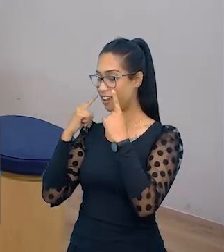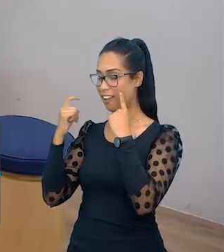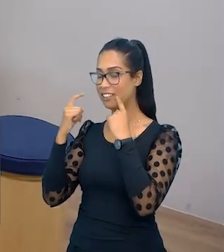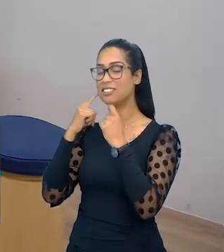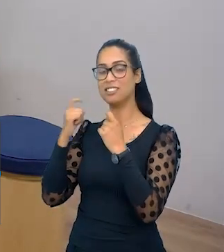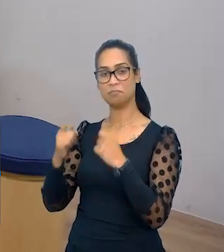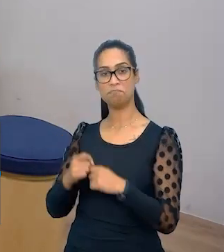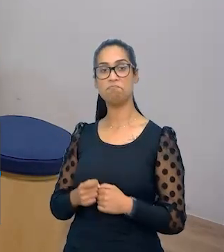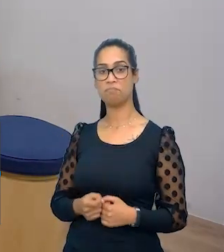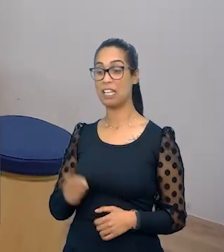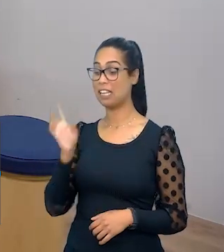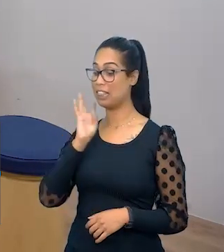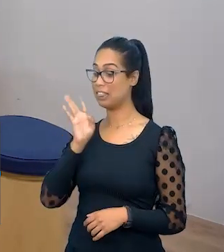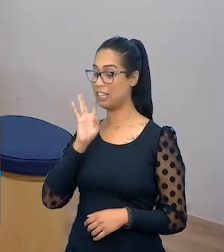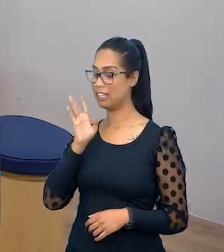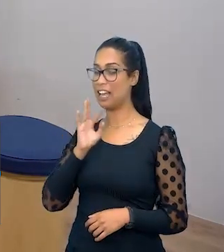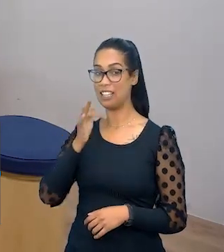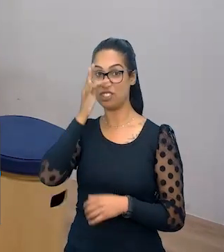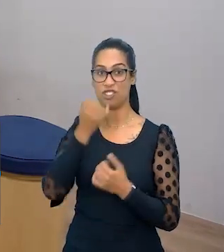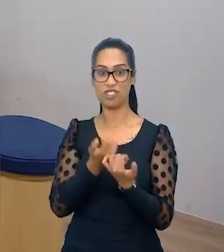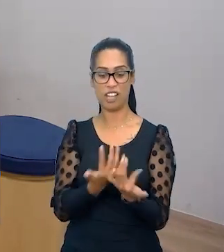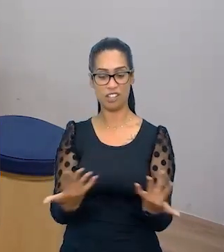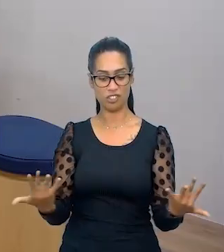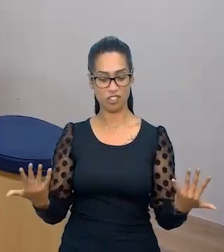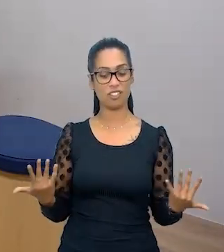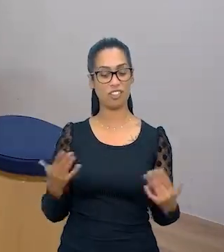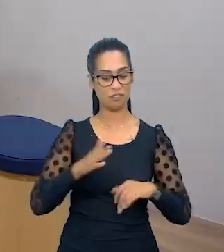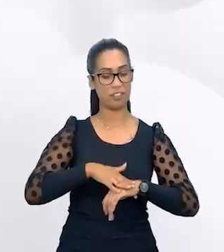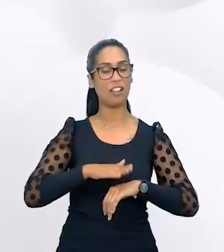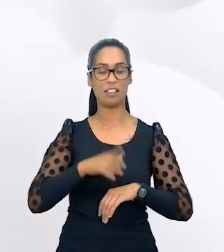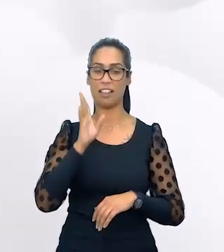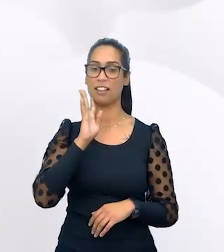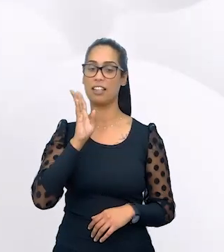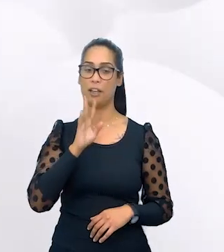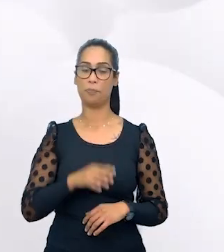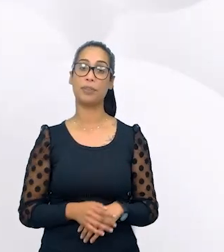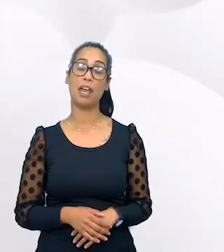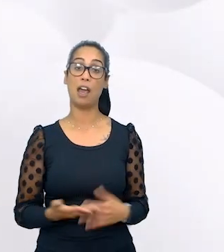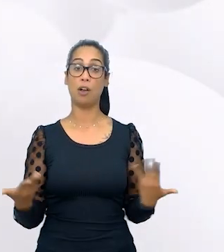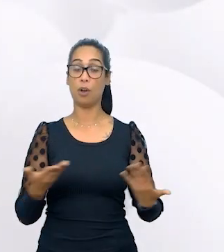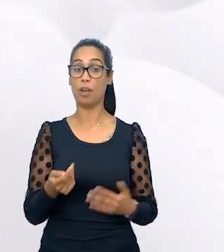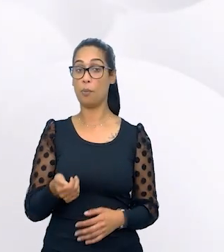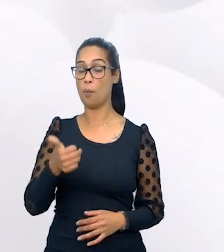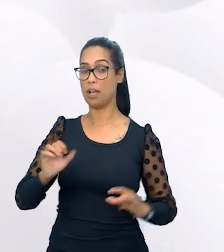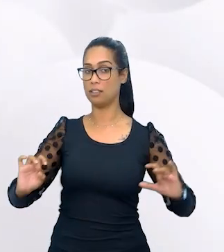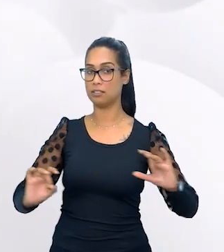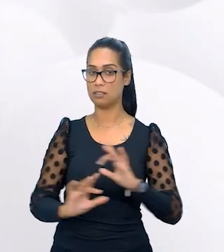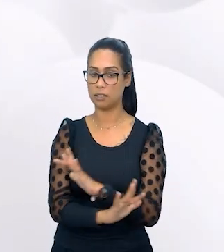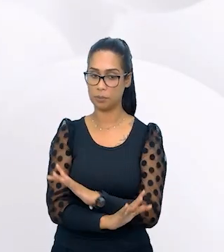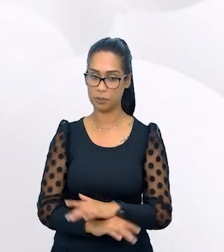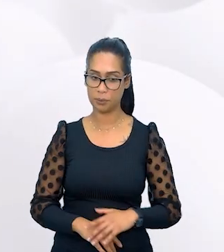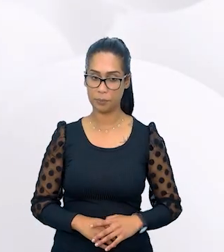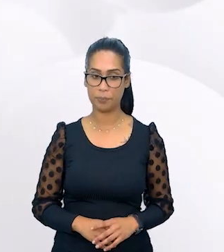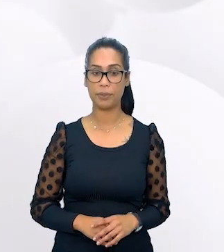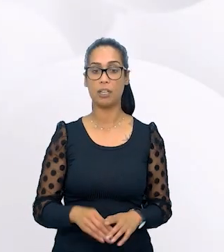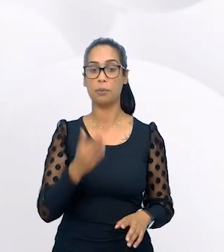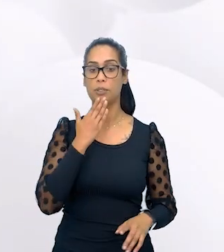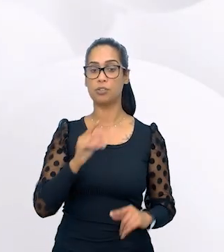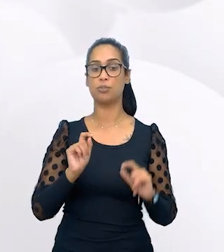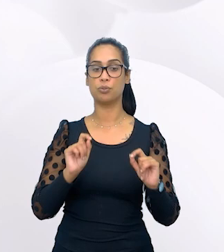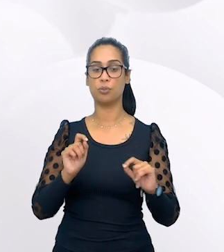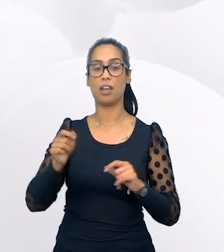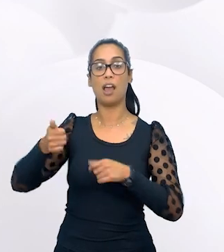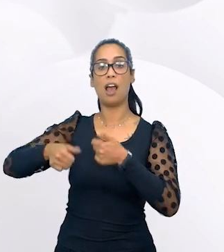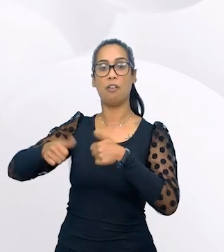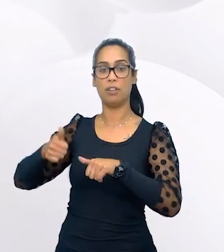Bom, interessante. isso aí. Bom, estamos então caminhando para os momentos finais. A gente pede aí que vocês façam uma avaliação